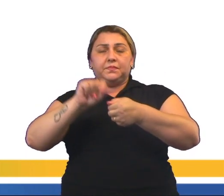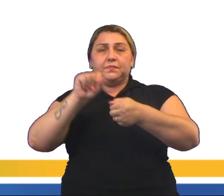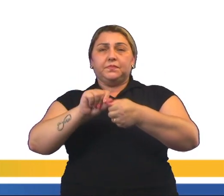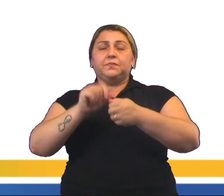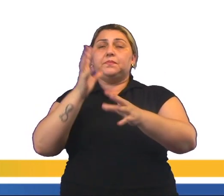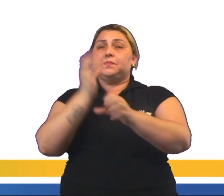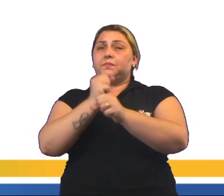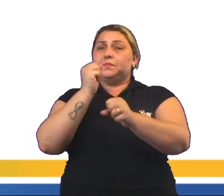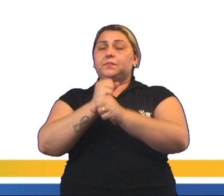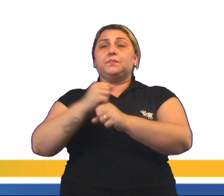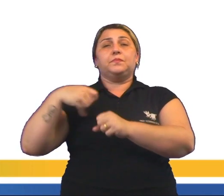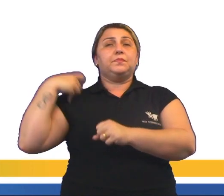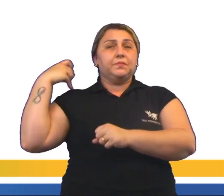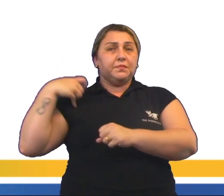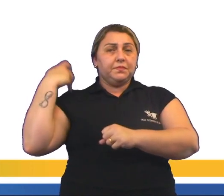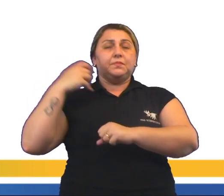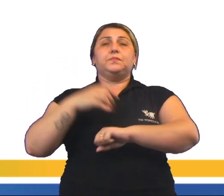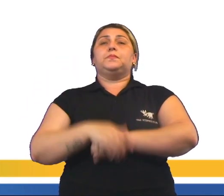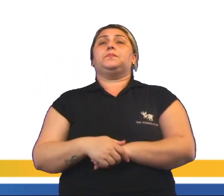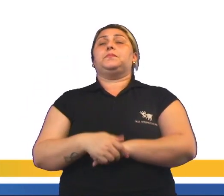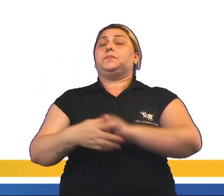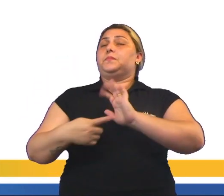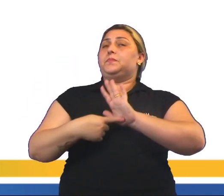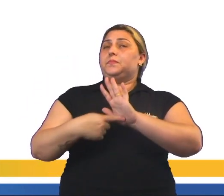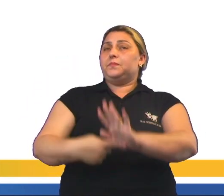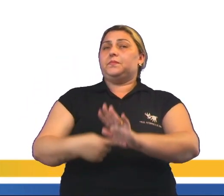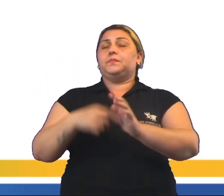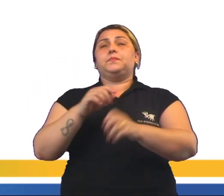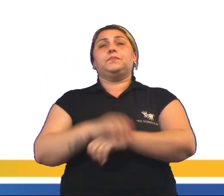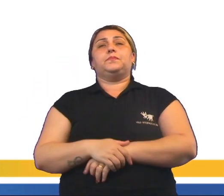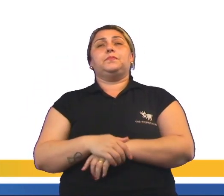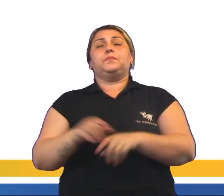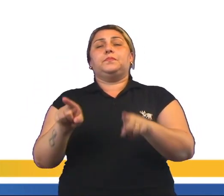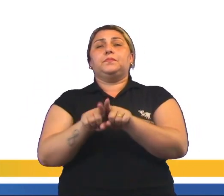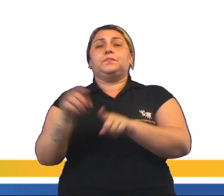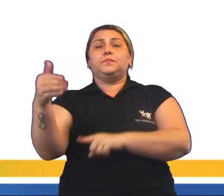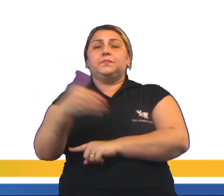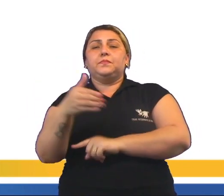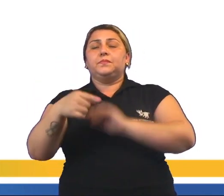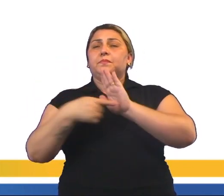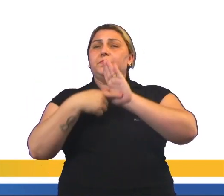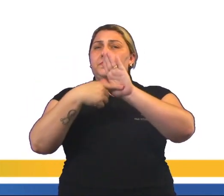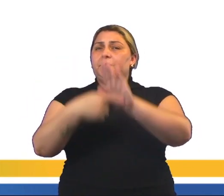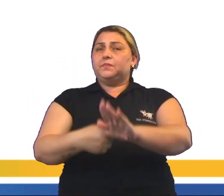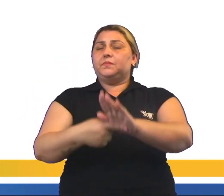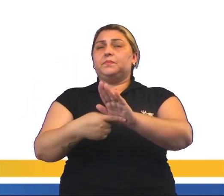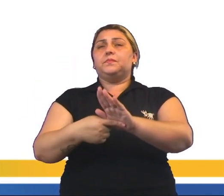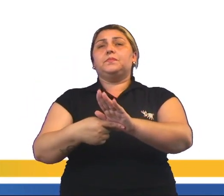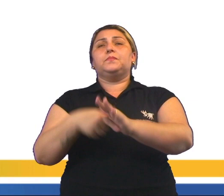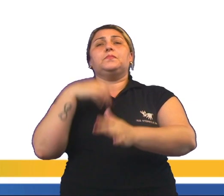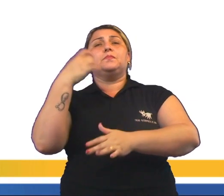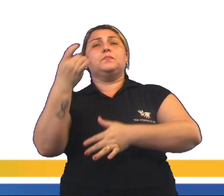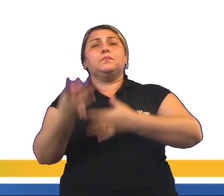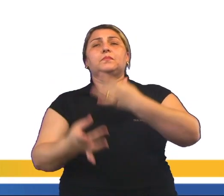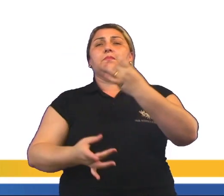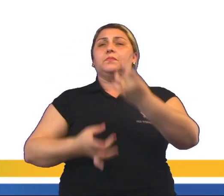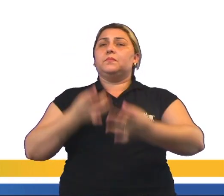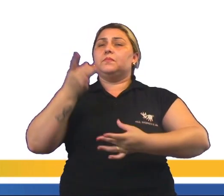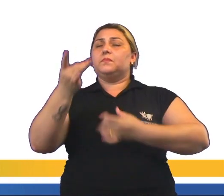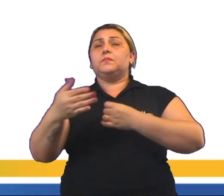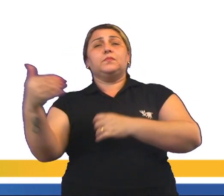O total de idade, né, que vai aparecer, e lá na frequência vai aparecer raramente, ou